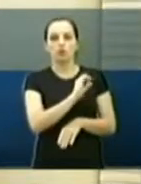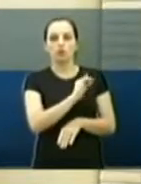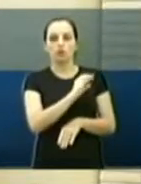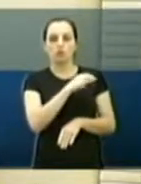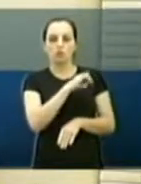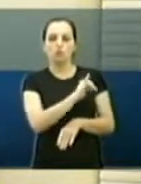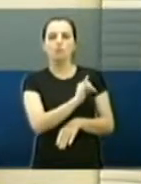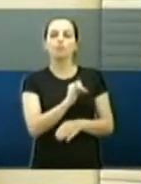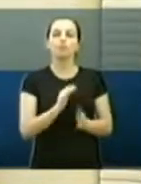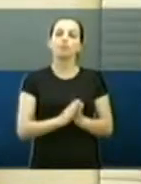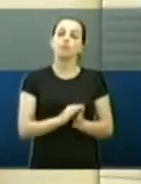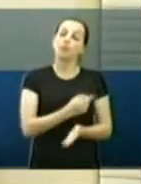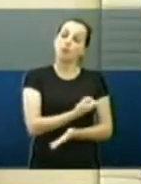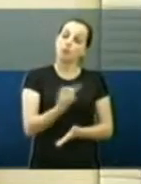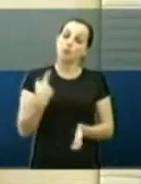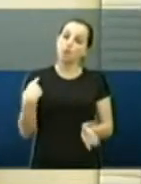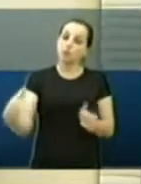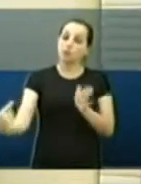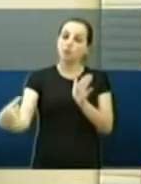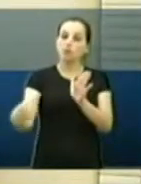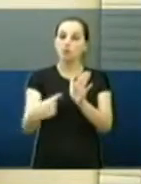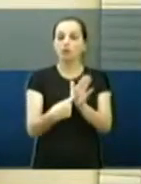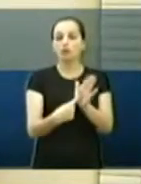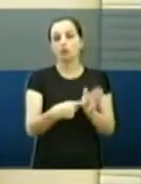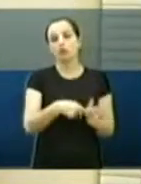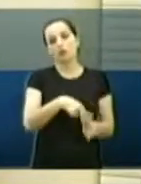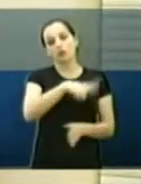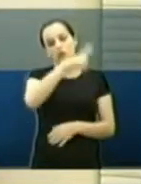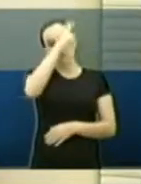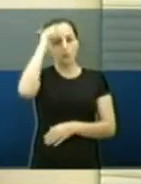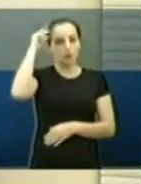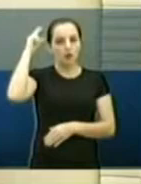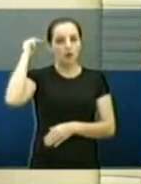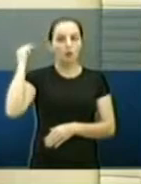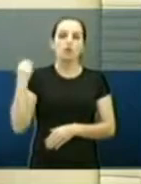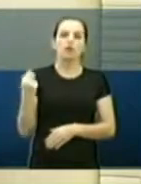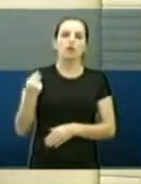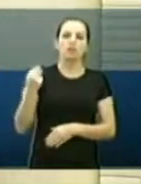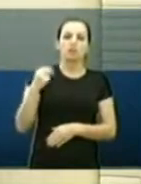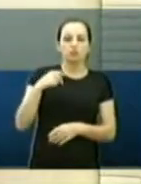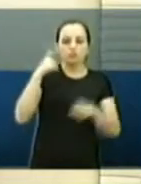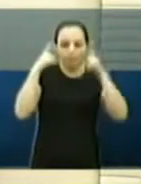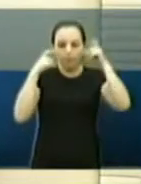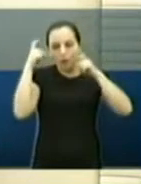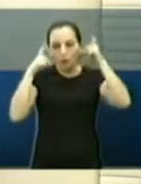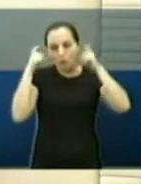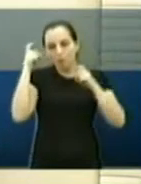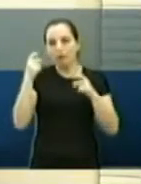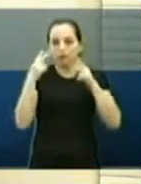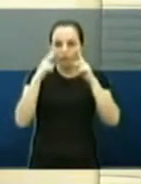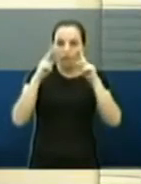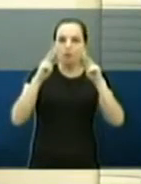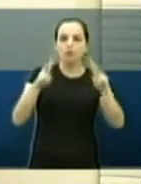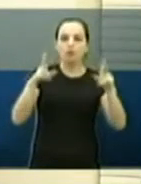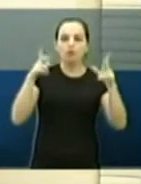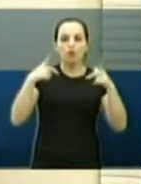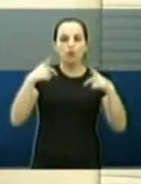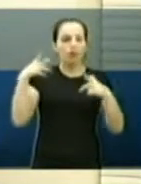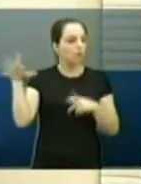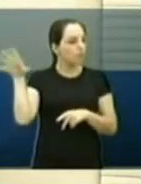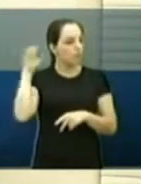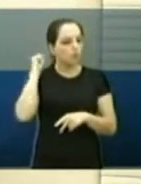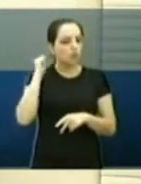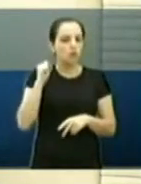Ao prefeito, em relação a algo que nos preocupa muito. Nós sempre ouvimos e vemos aí o bombeiro salvou uma criança